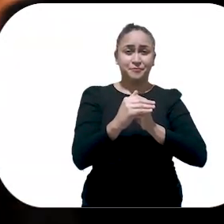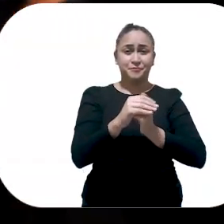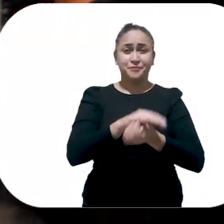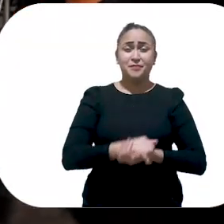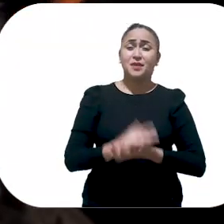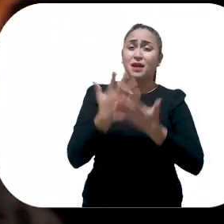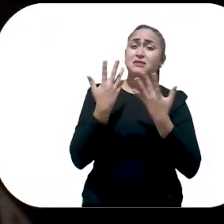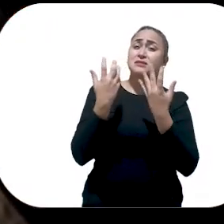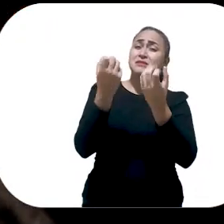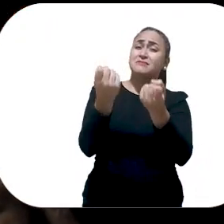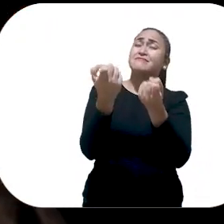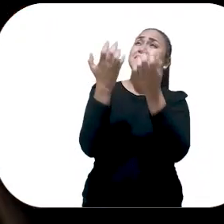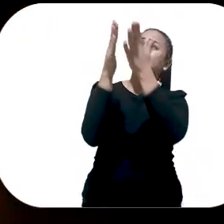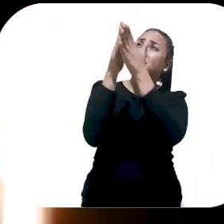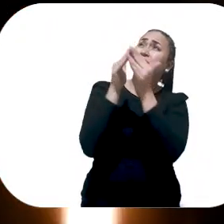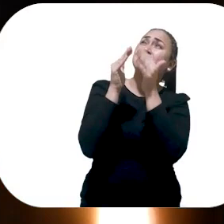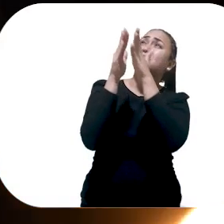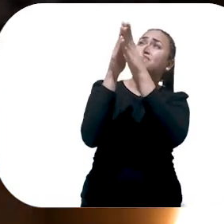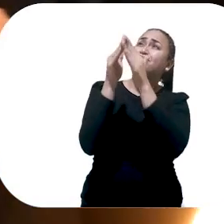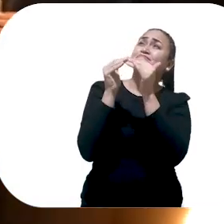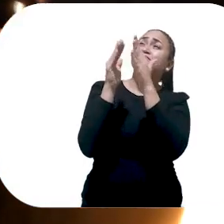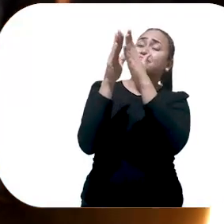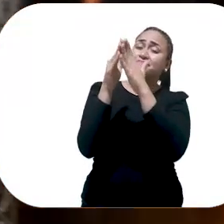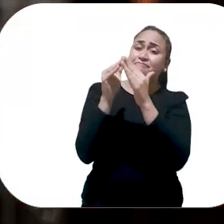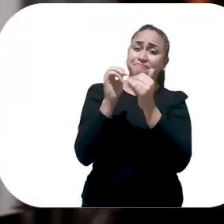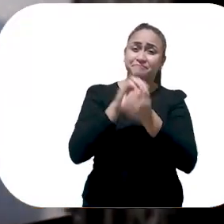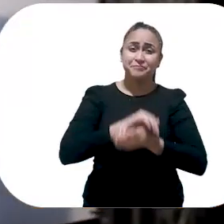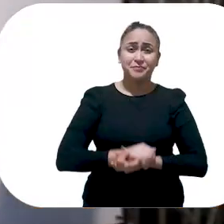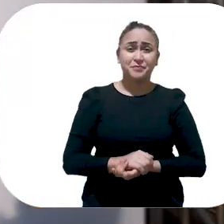e atende o meu clamor.